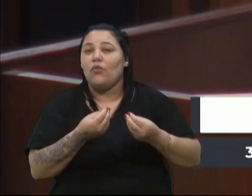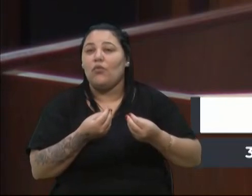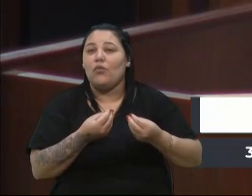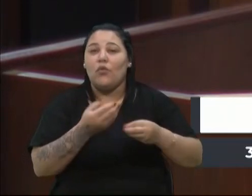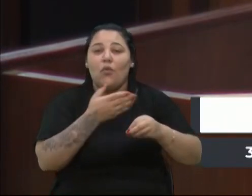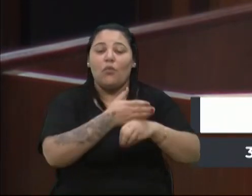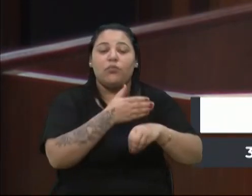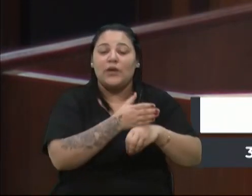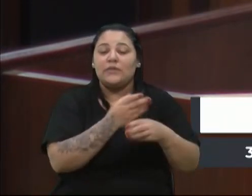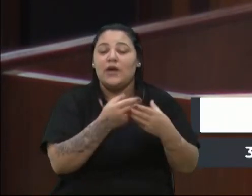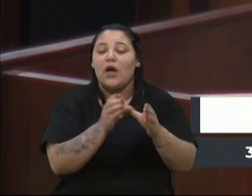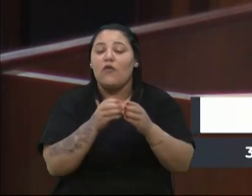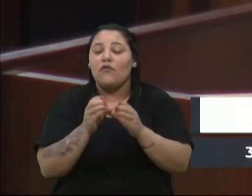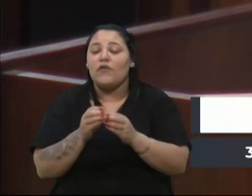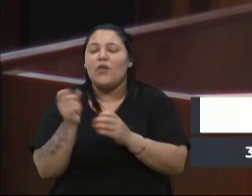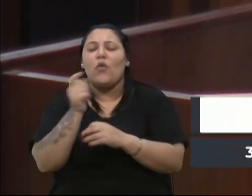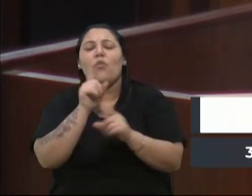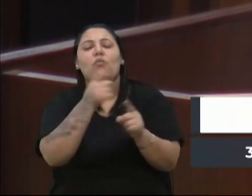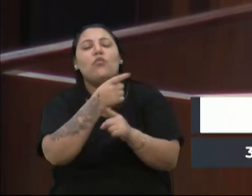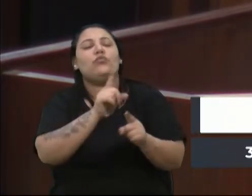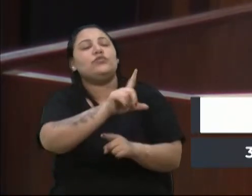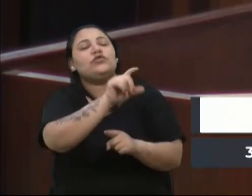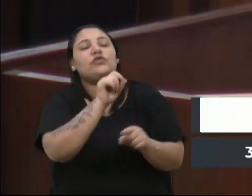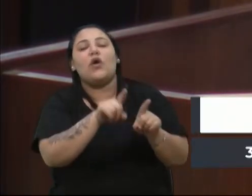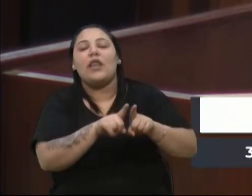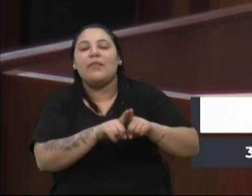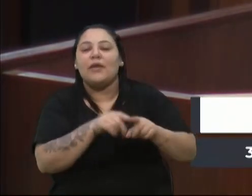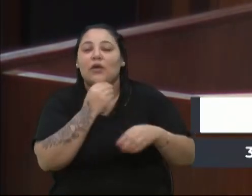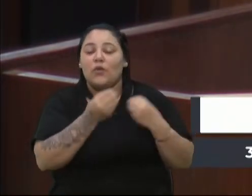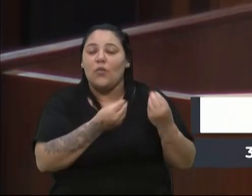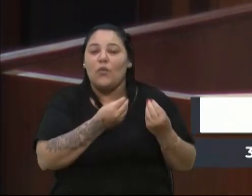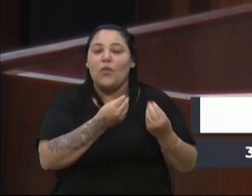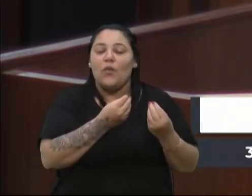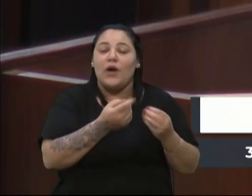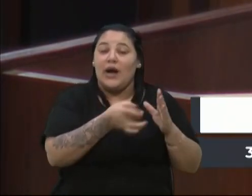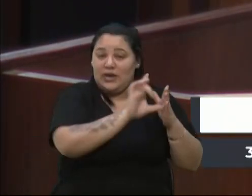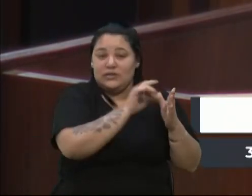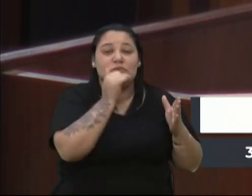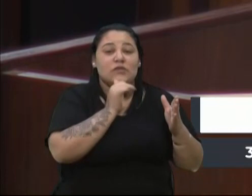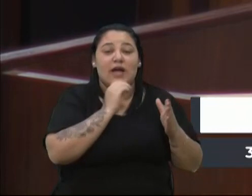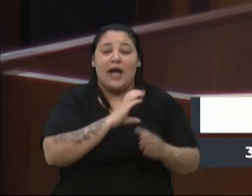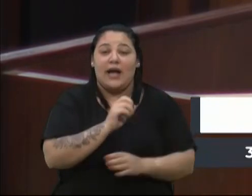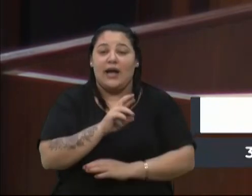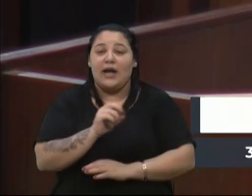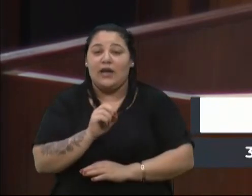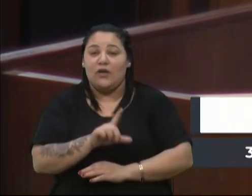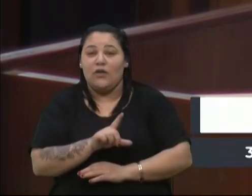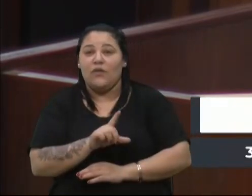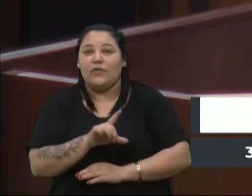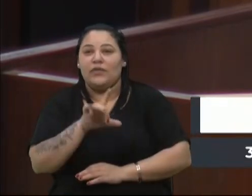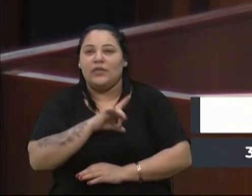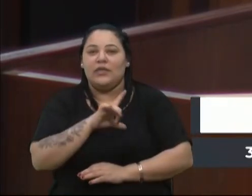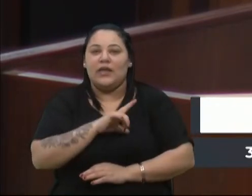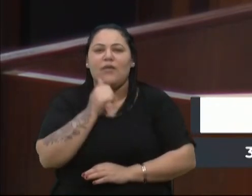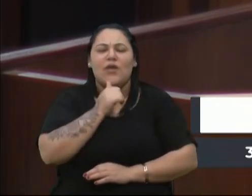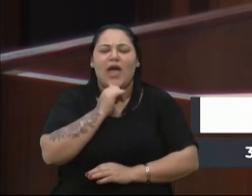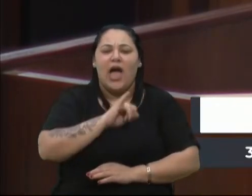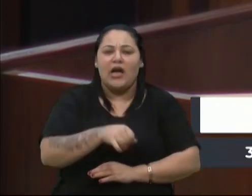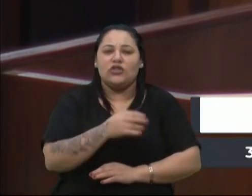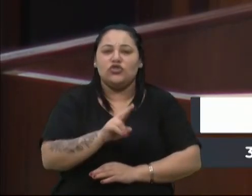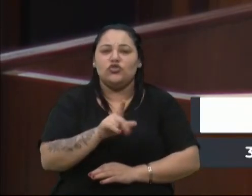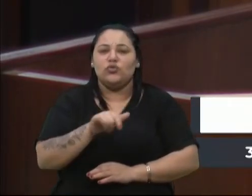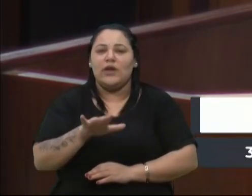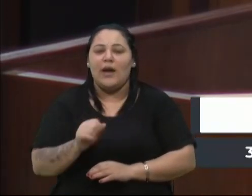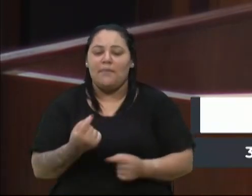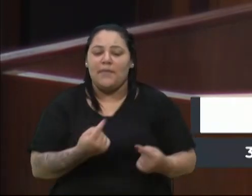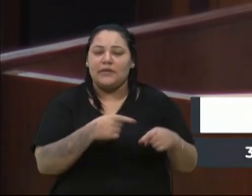vai cantar? E como a Carol comentou dos figurinos, a Júlia Weber, que é uma das nossas parceiras, ela nos